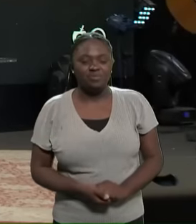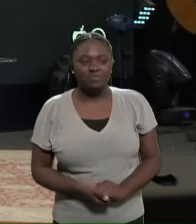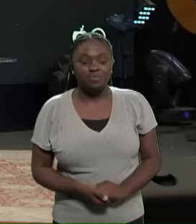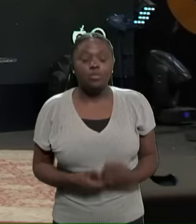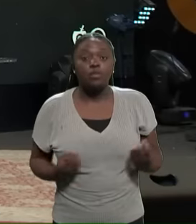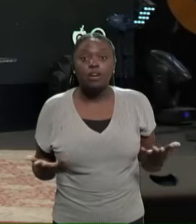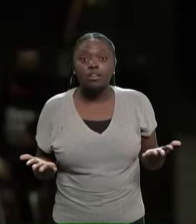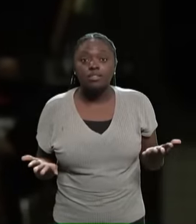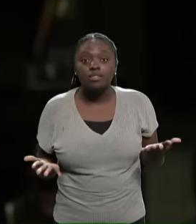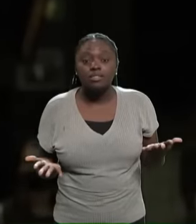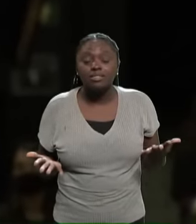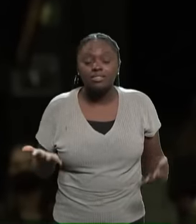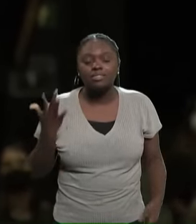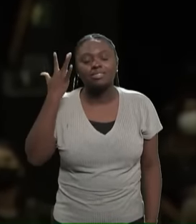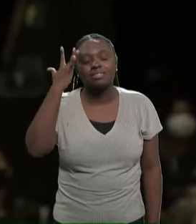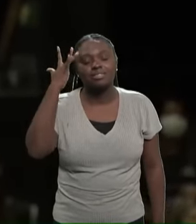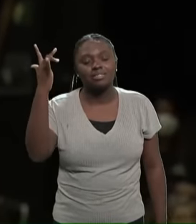Quando?